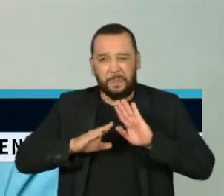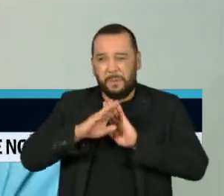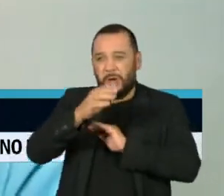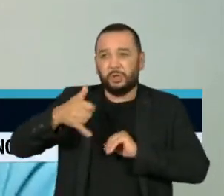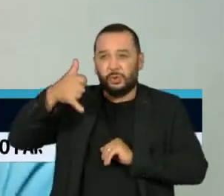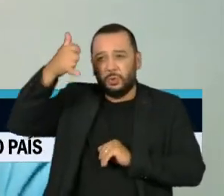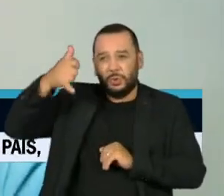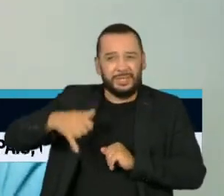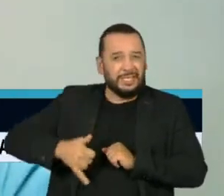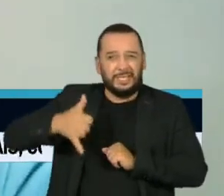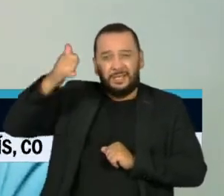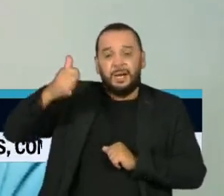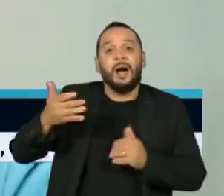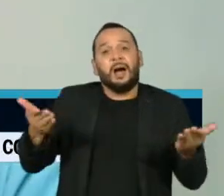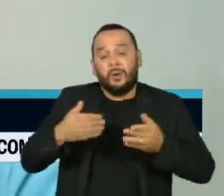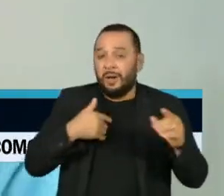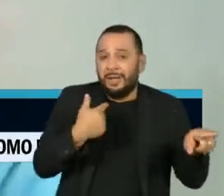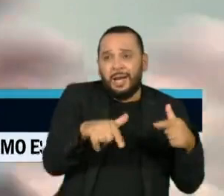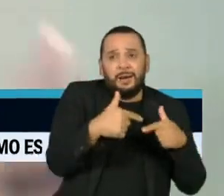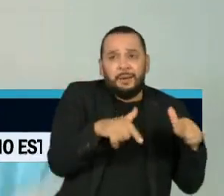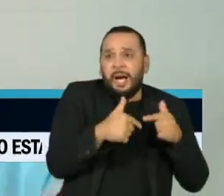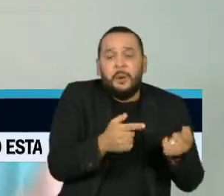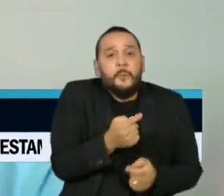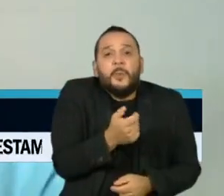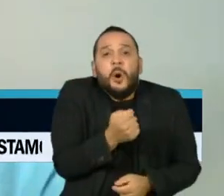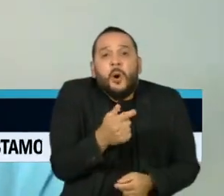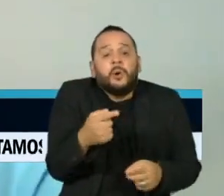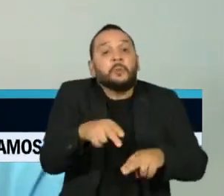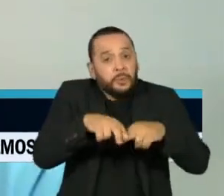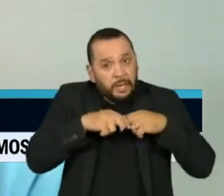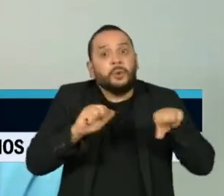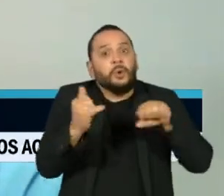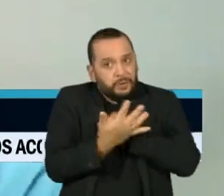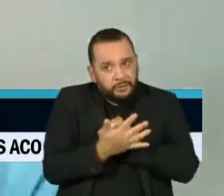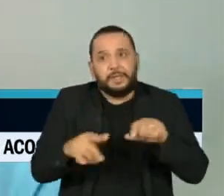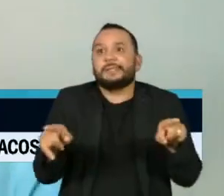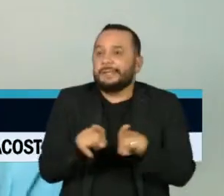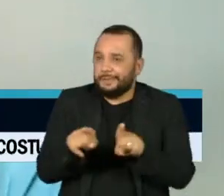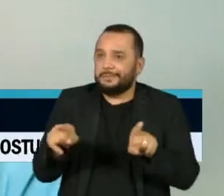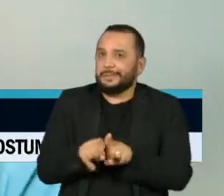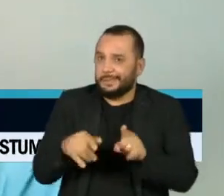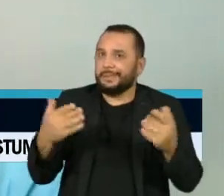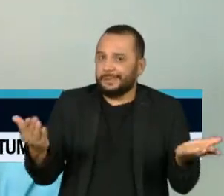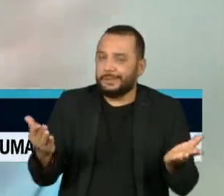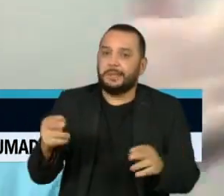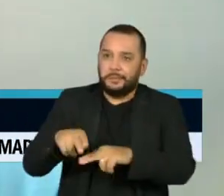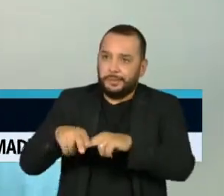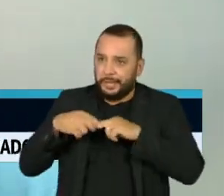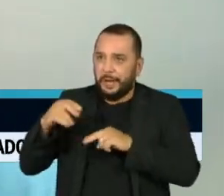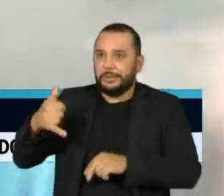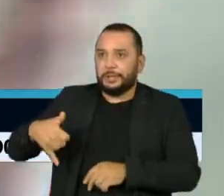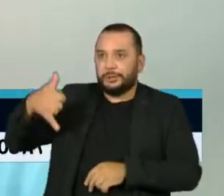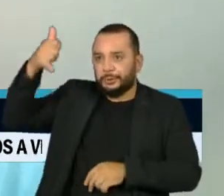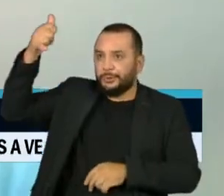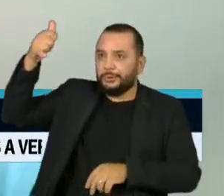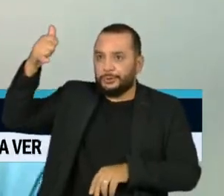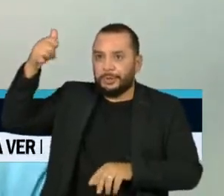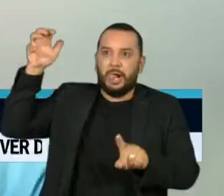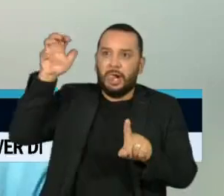nível de atividade está baixo, né, não só por causa da pandemia, mas agora ajudado, né, auxiliado por